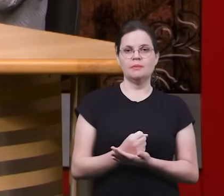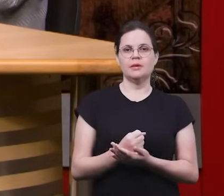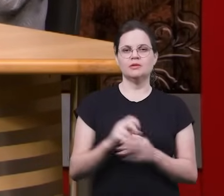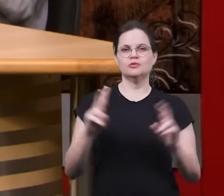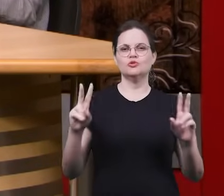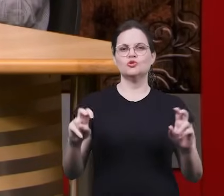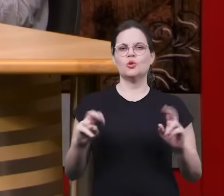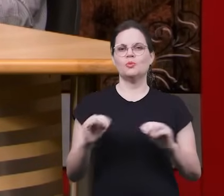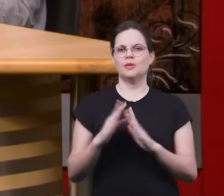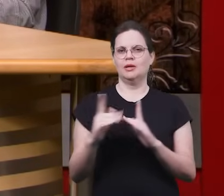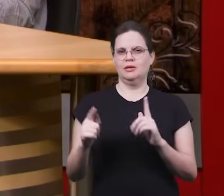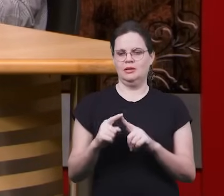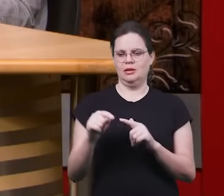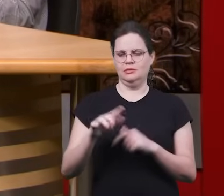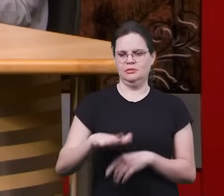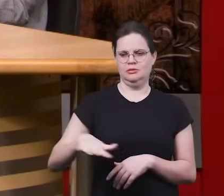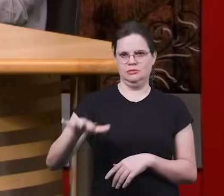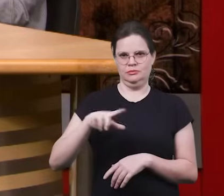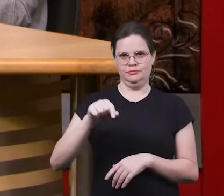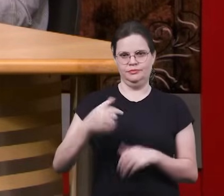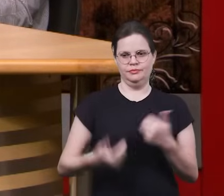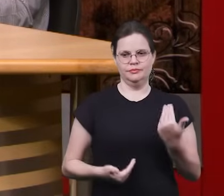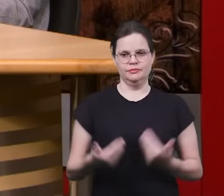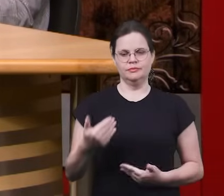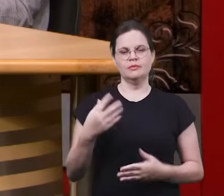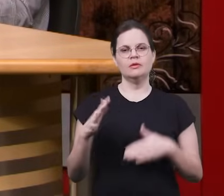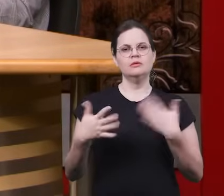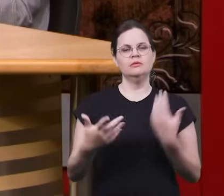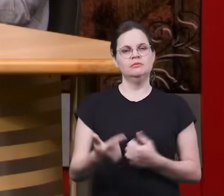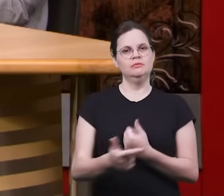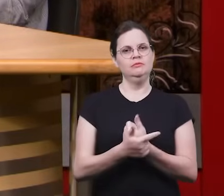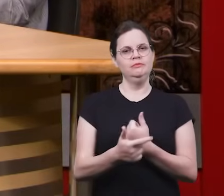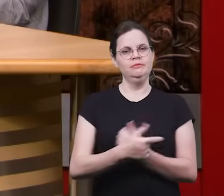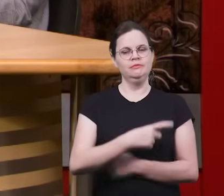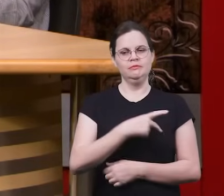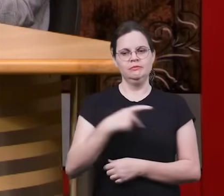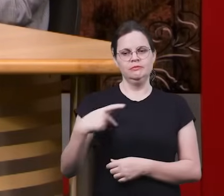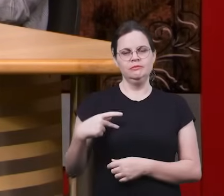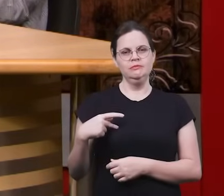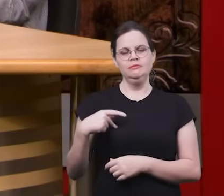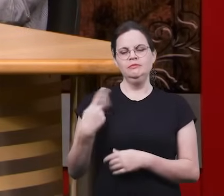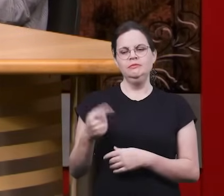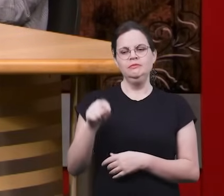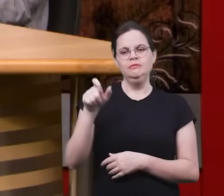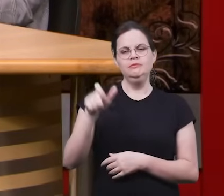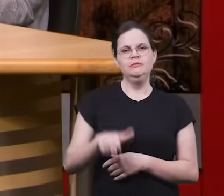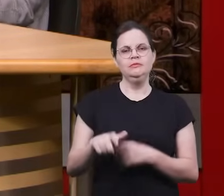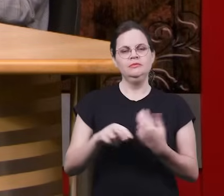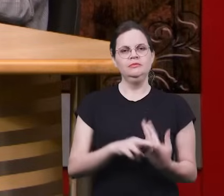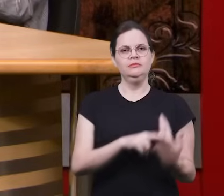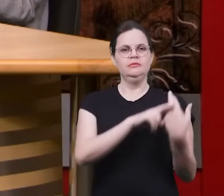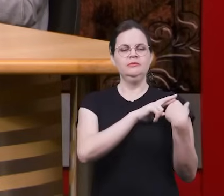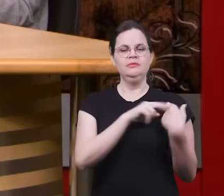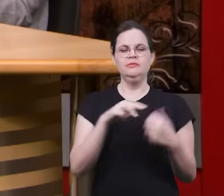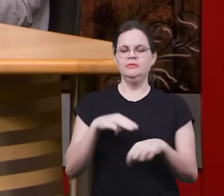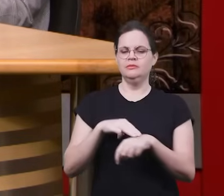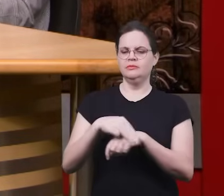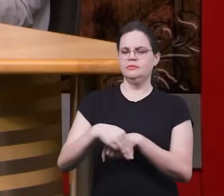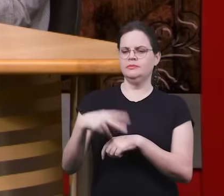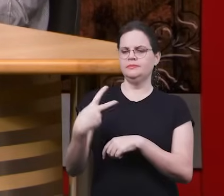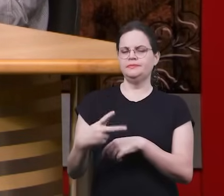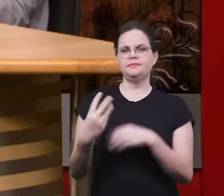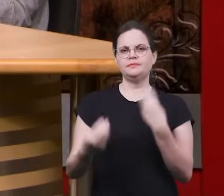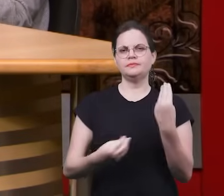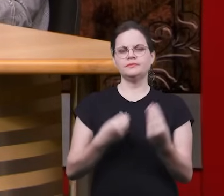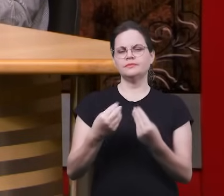igreja, a função do pastor na vida da igreja, como o ministério dele à frente da igreja. Como é que é isso?